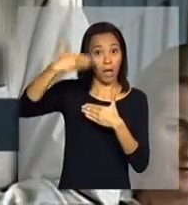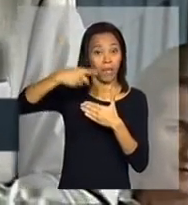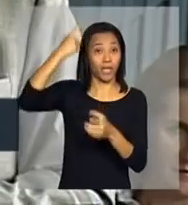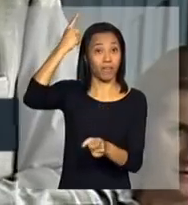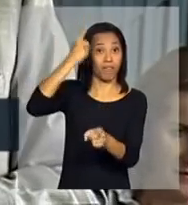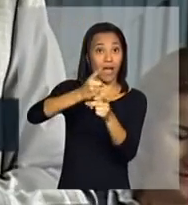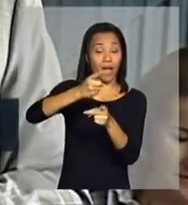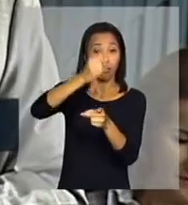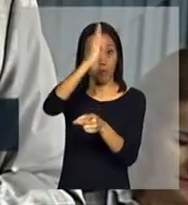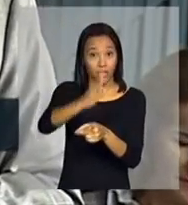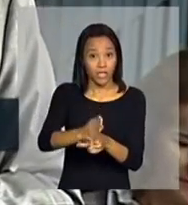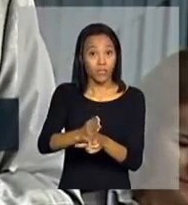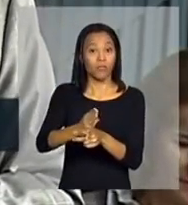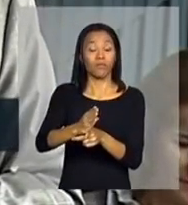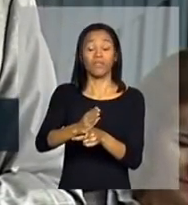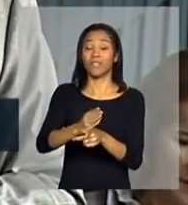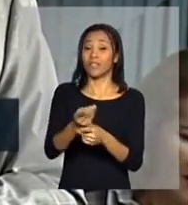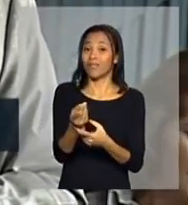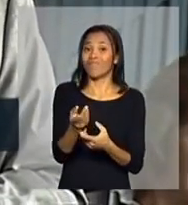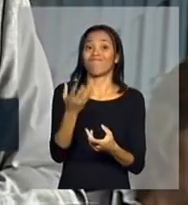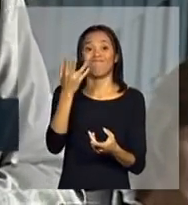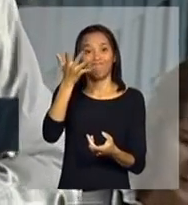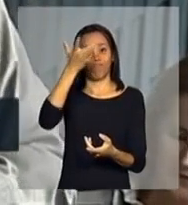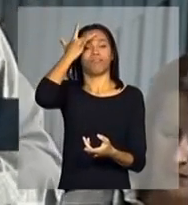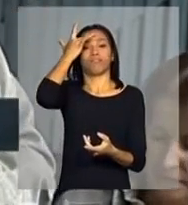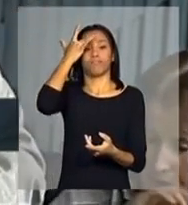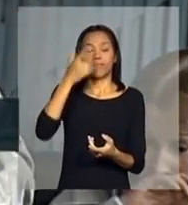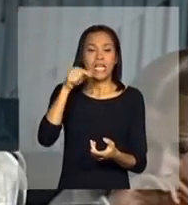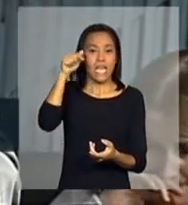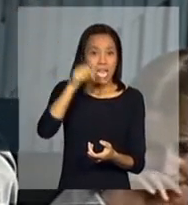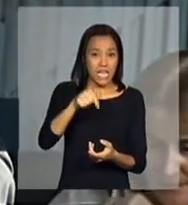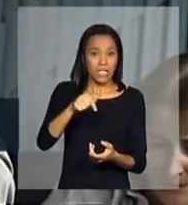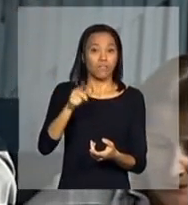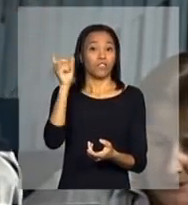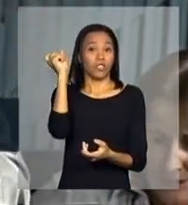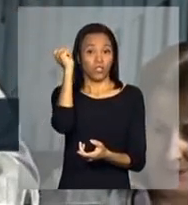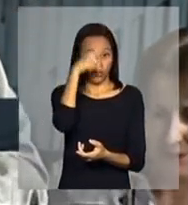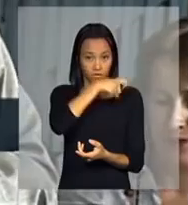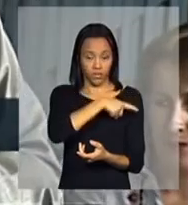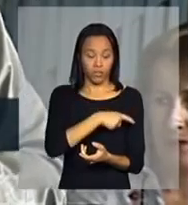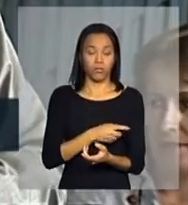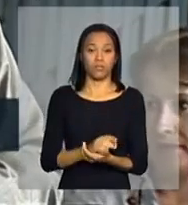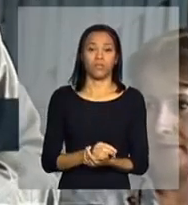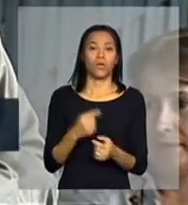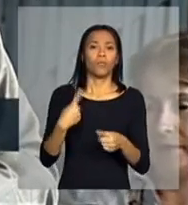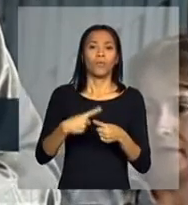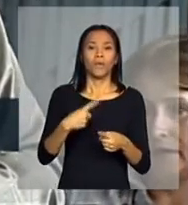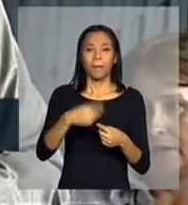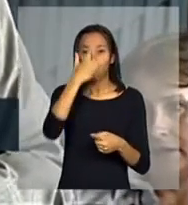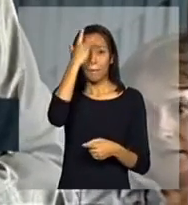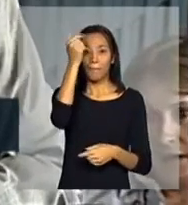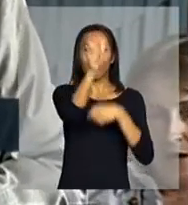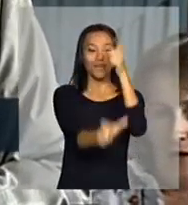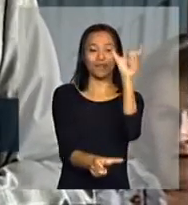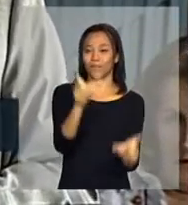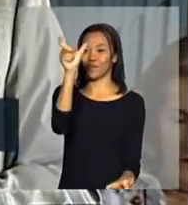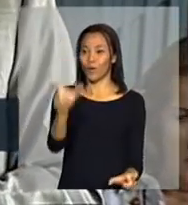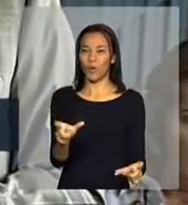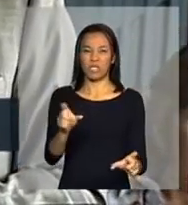brasileiro incomensurável. Um processo dolorido, onde seres humanos